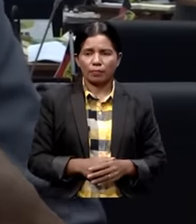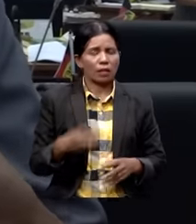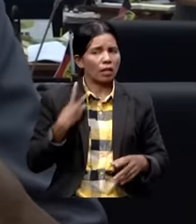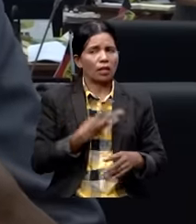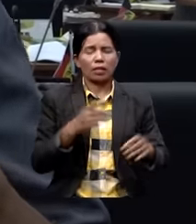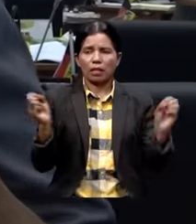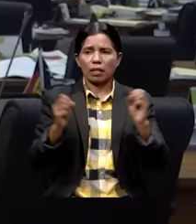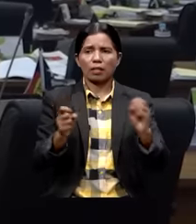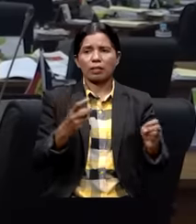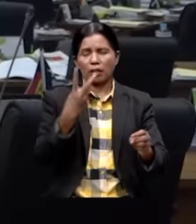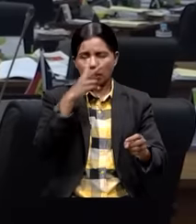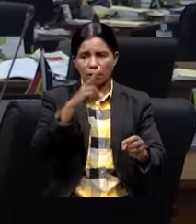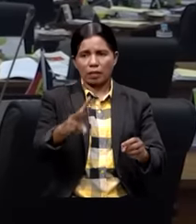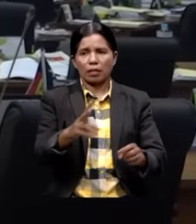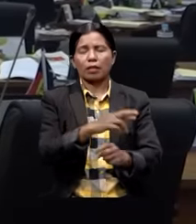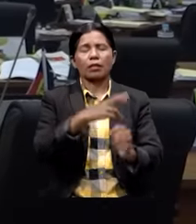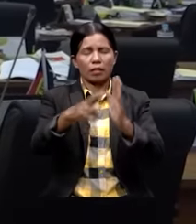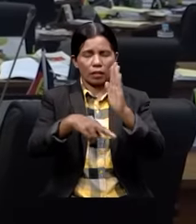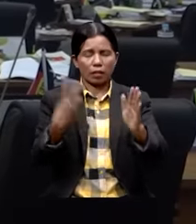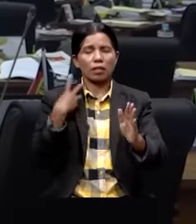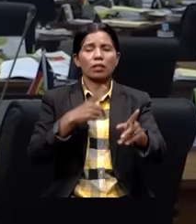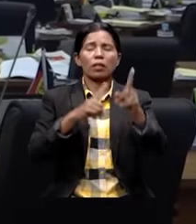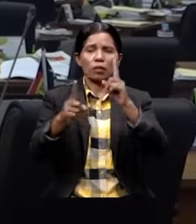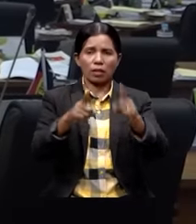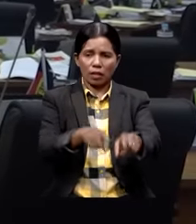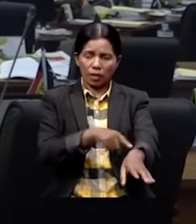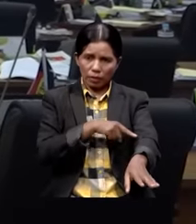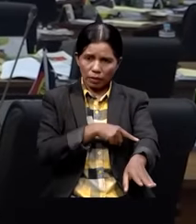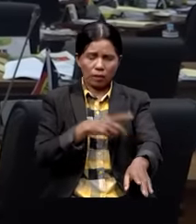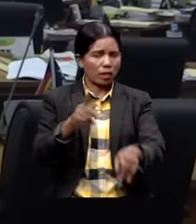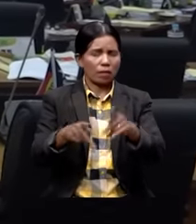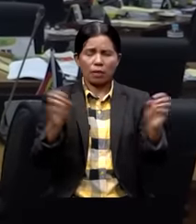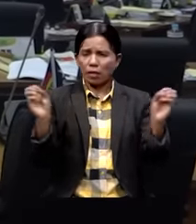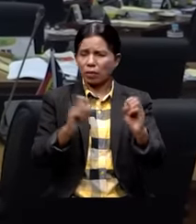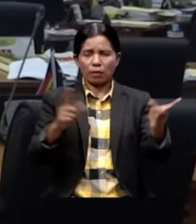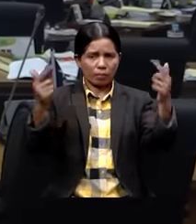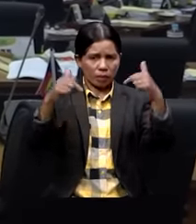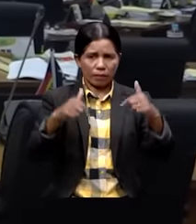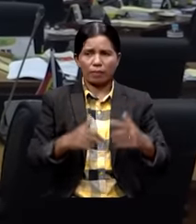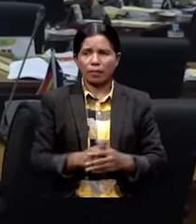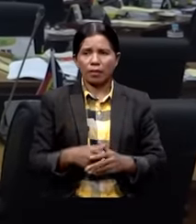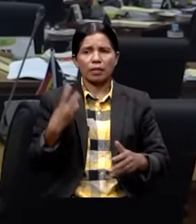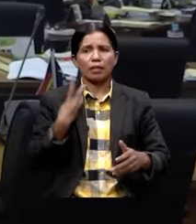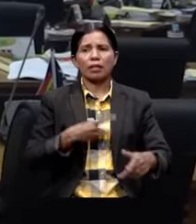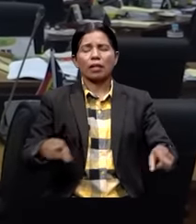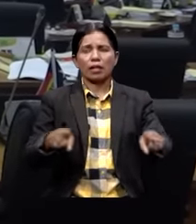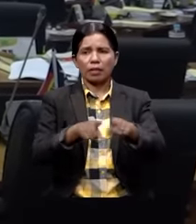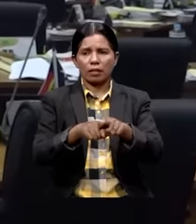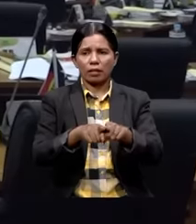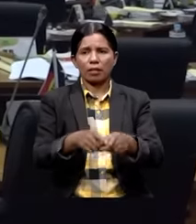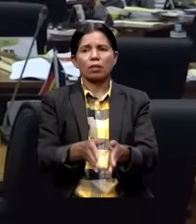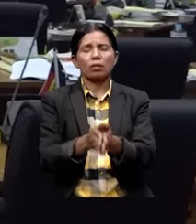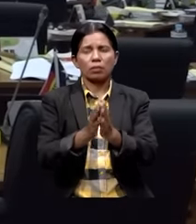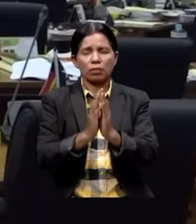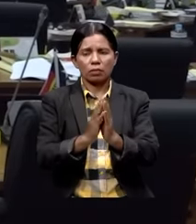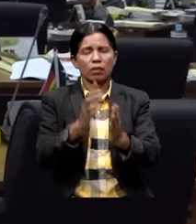ita la kui rekonsiliasi, rekonsiliasi ita kualia keliur hona, emala kui mai. Ita ni sa bahfali be, usis mola ni sa